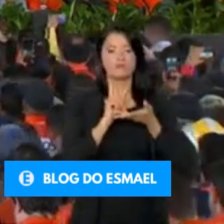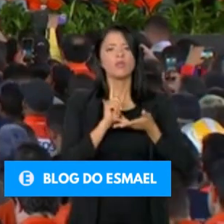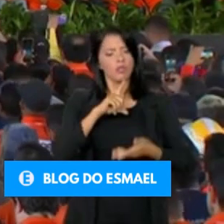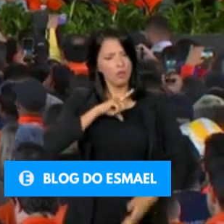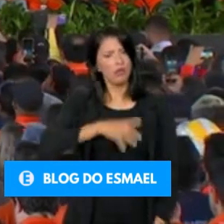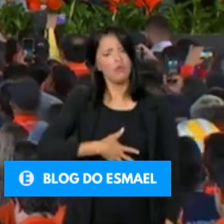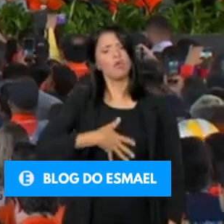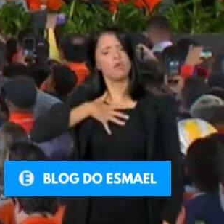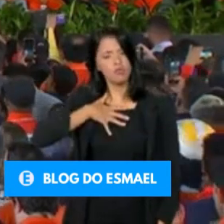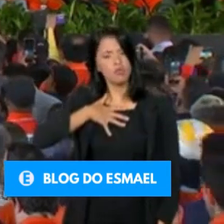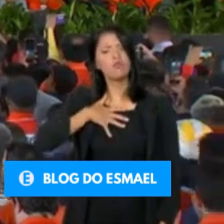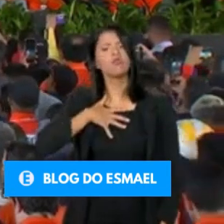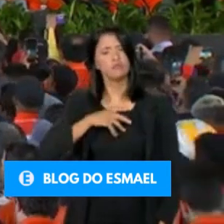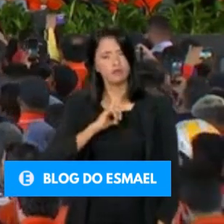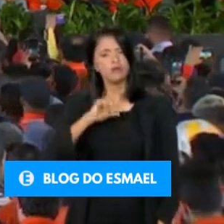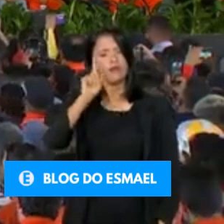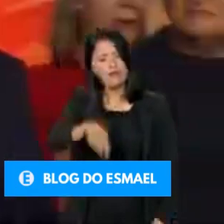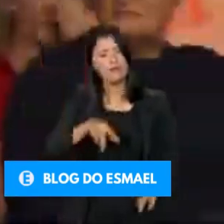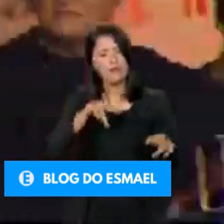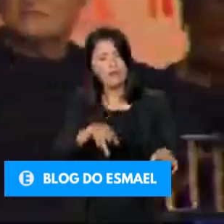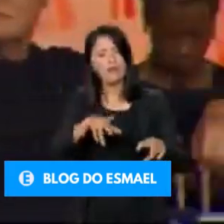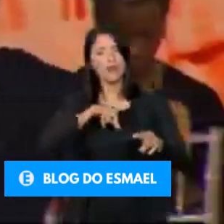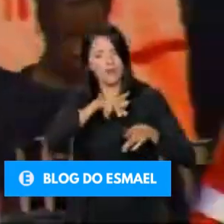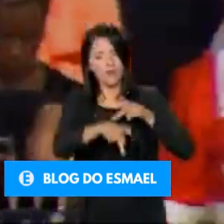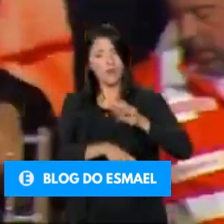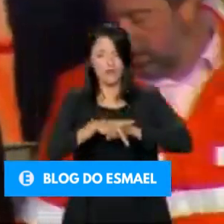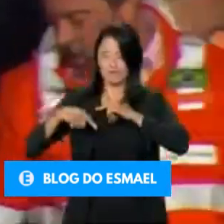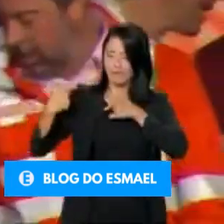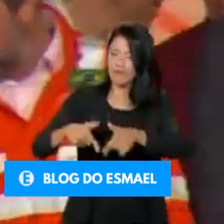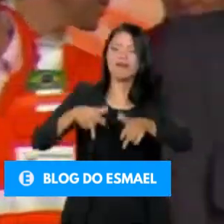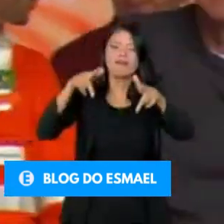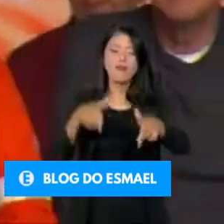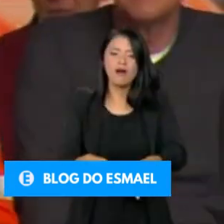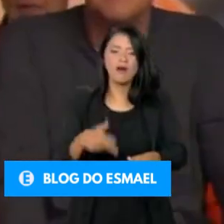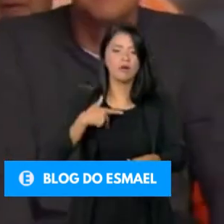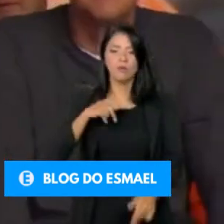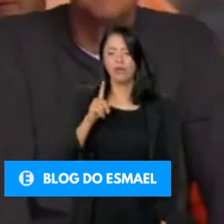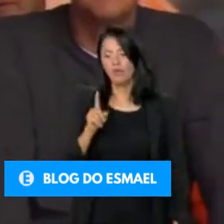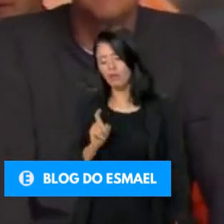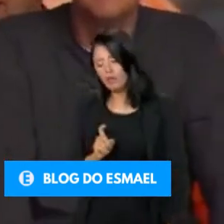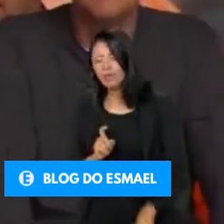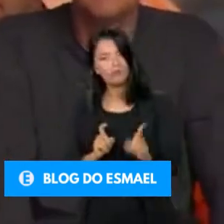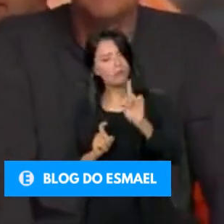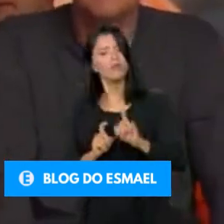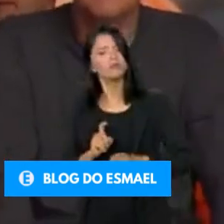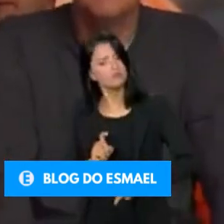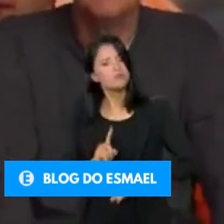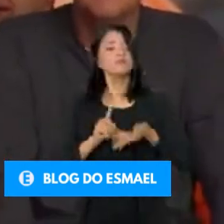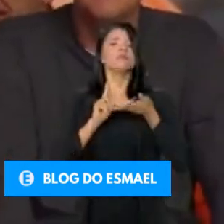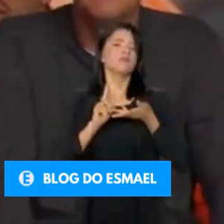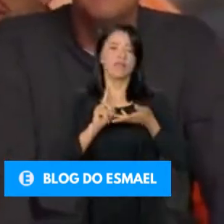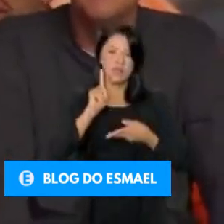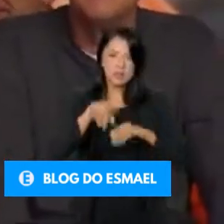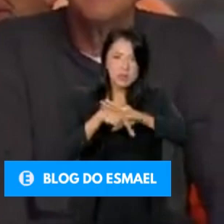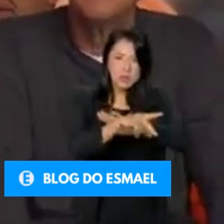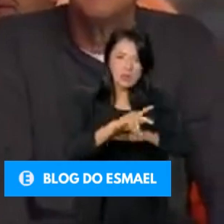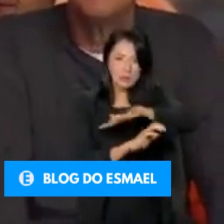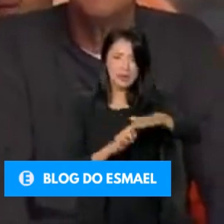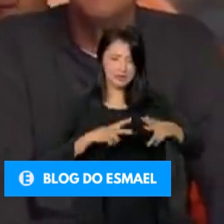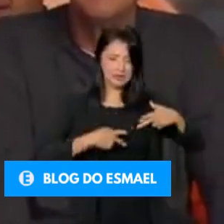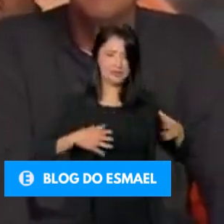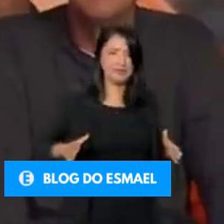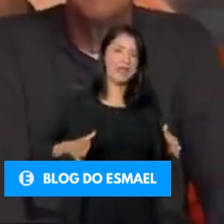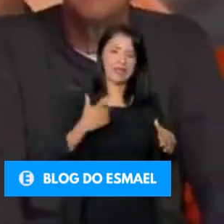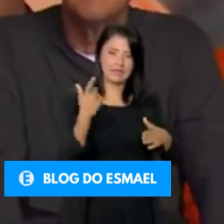orgulho, e é assim que o povo trabalhador tem que ser. A gente não pode rebaixar a cabeça. Não é só essa empresa que foi fechada, não.